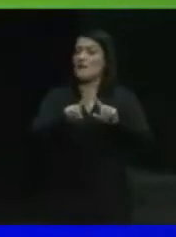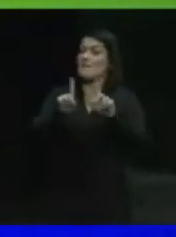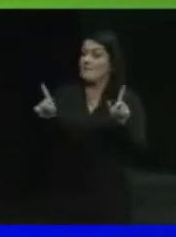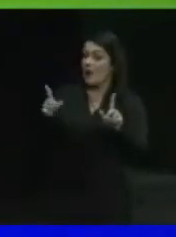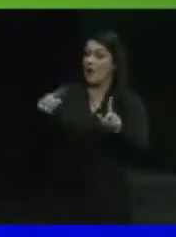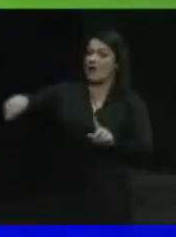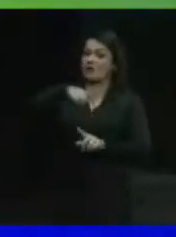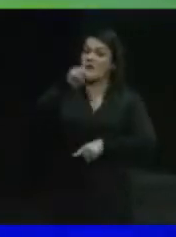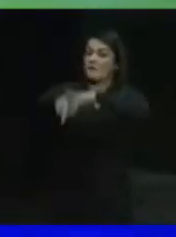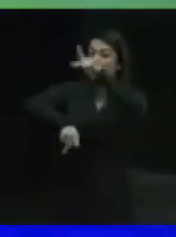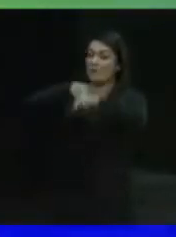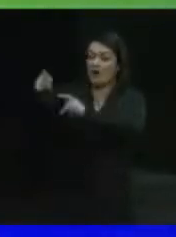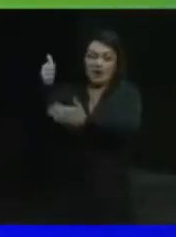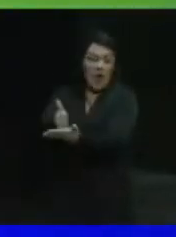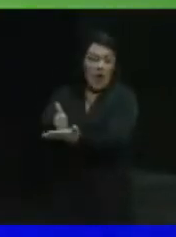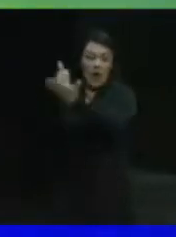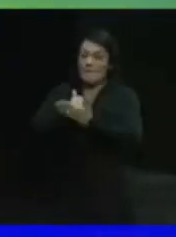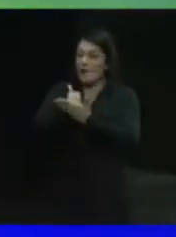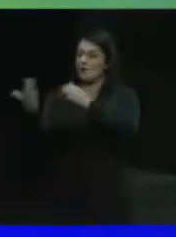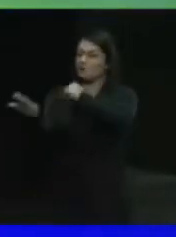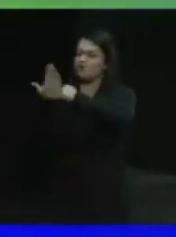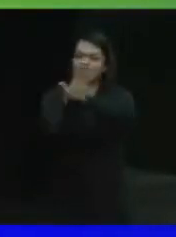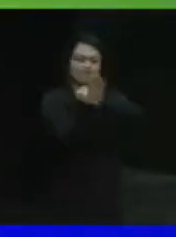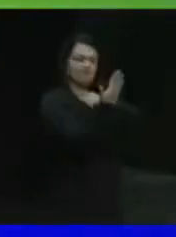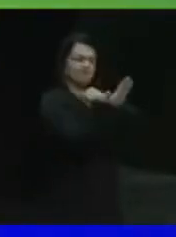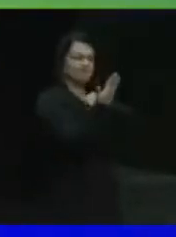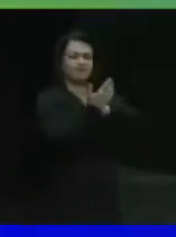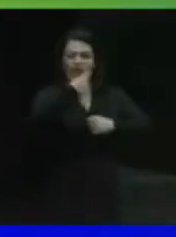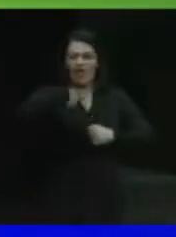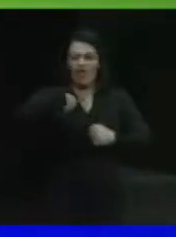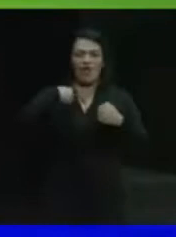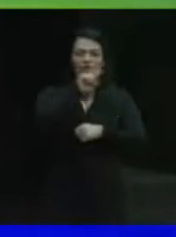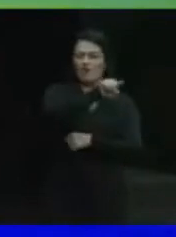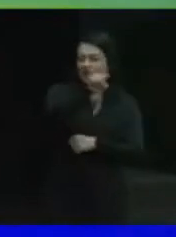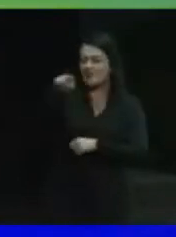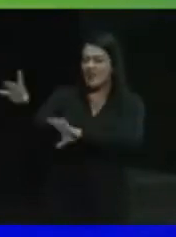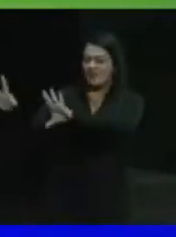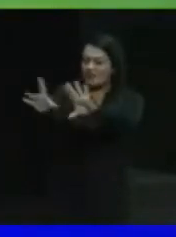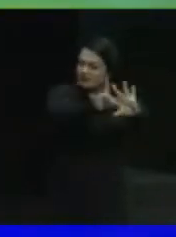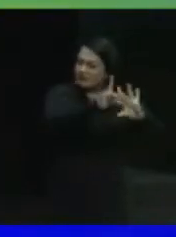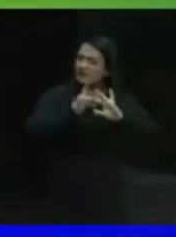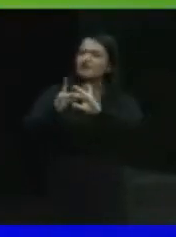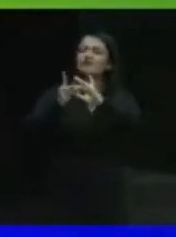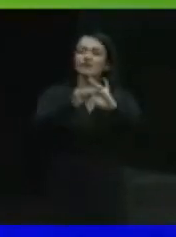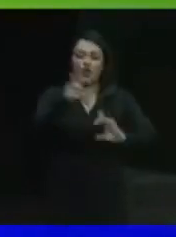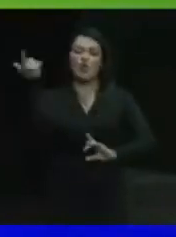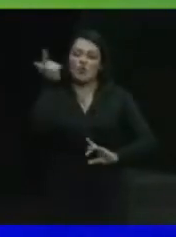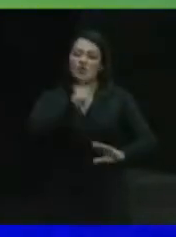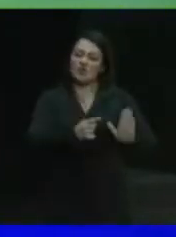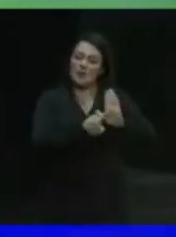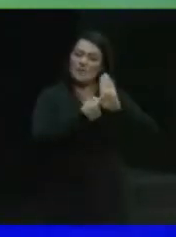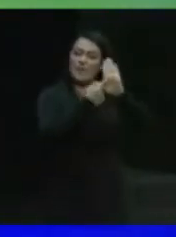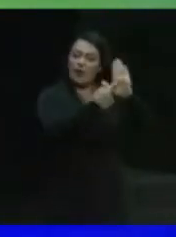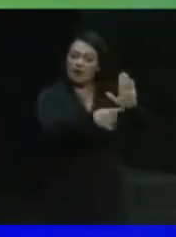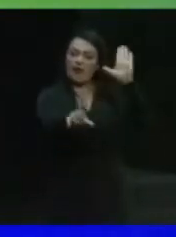da população brasileira. Eu, você, nós, todos juntos, mostramos que